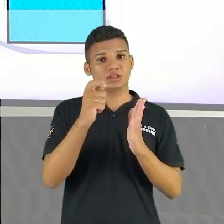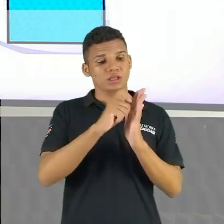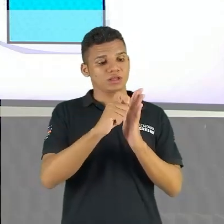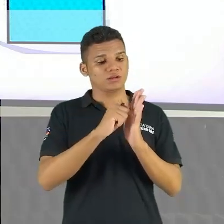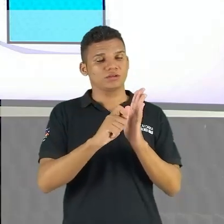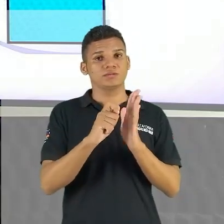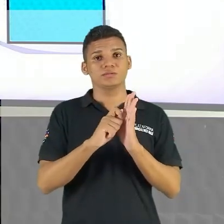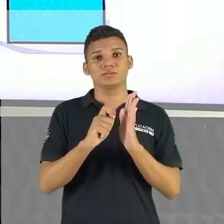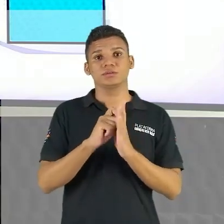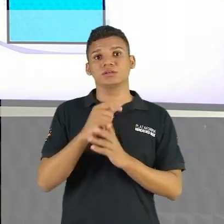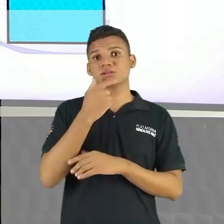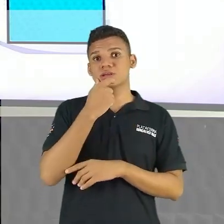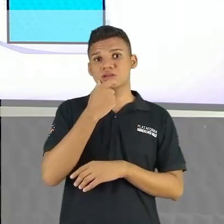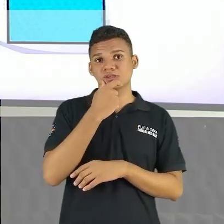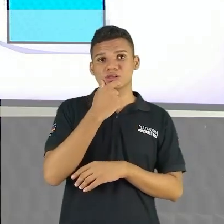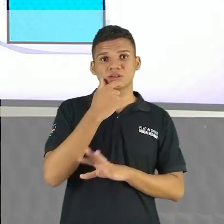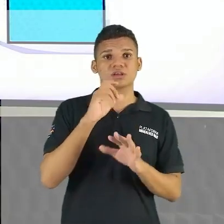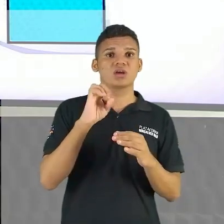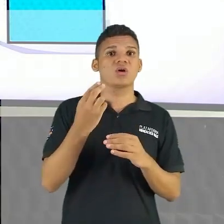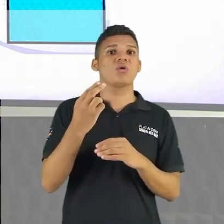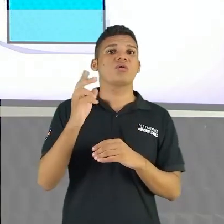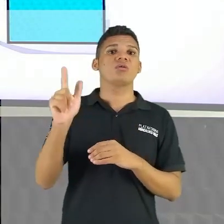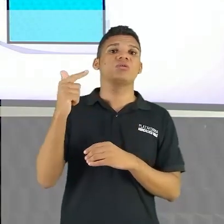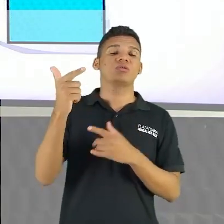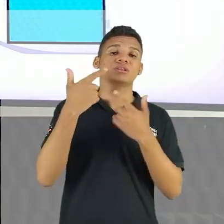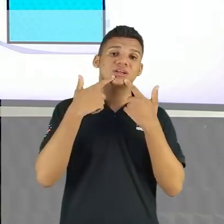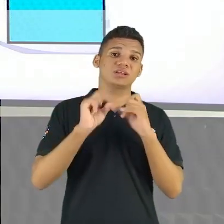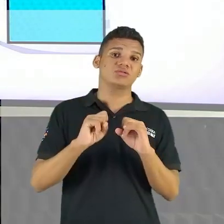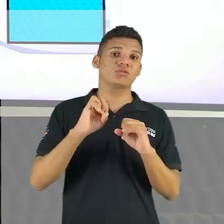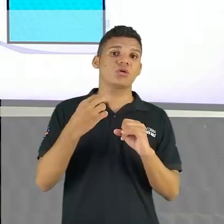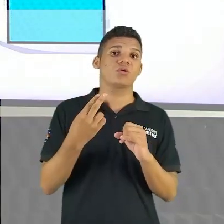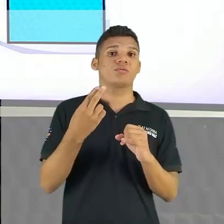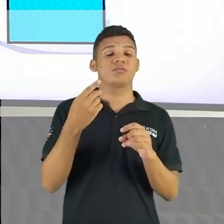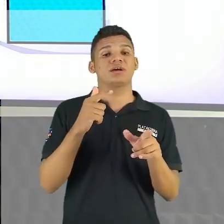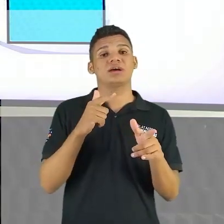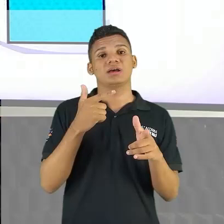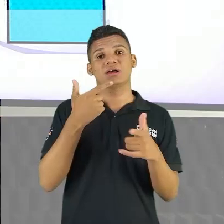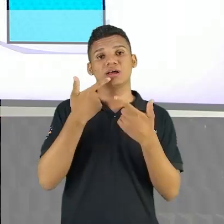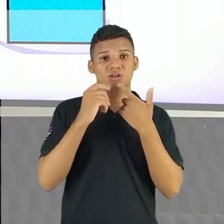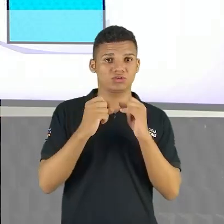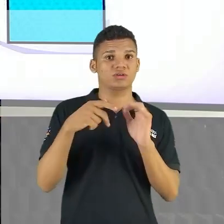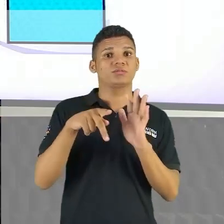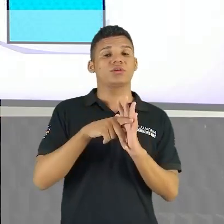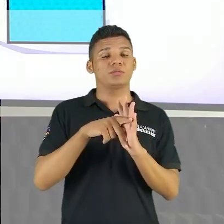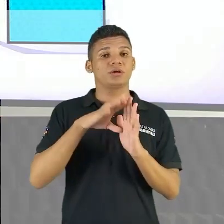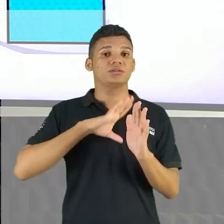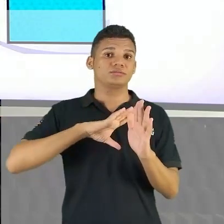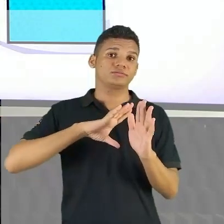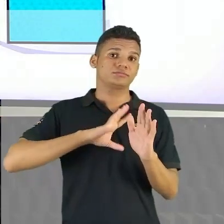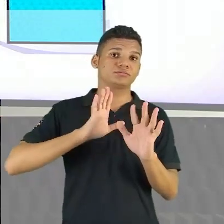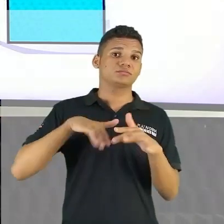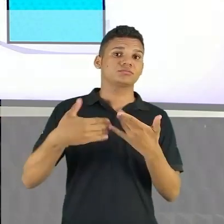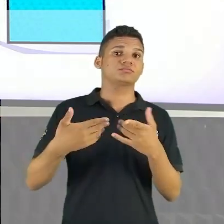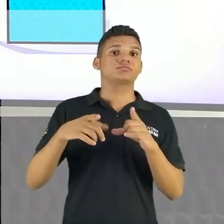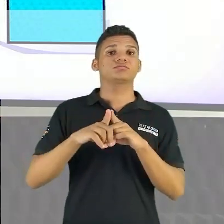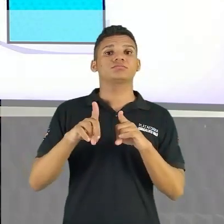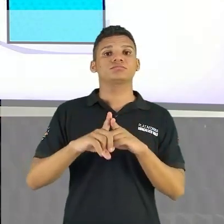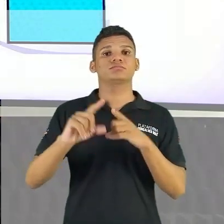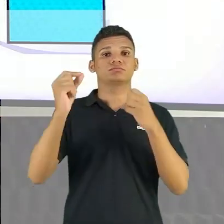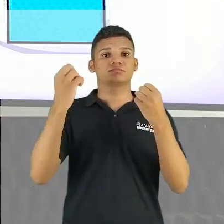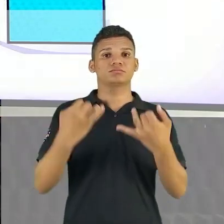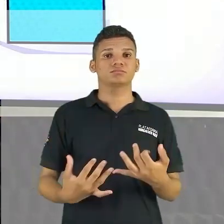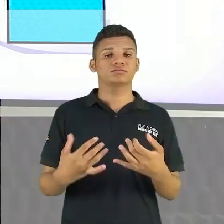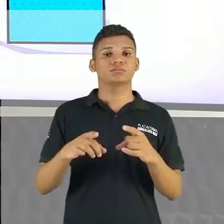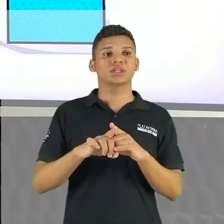definitivamente um momento para que você escreva em outra língua a não ser a língua portuguesa Além disso vai ser desconsiderada se